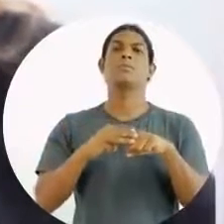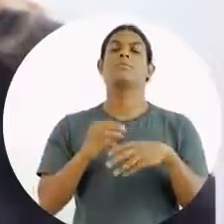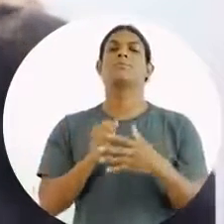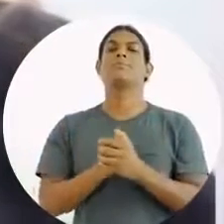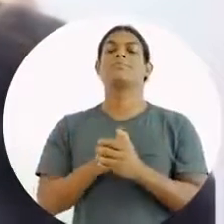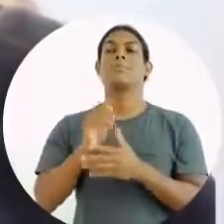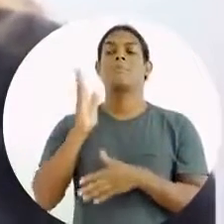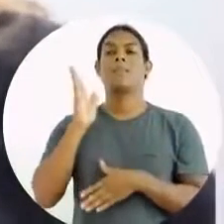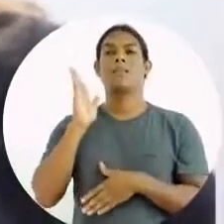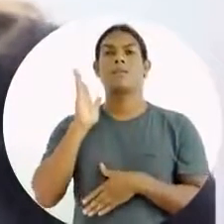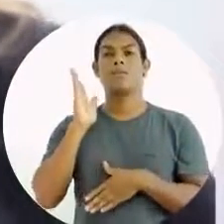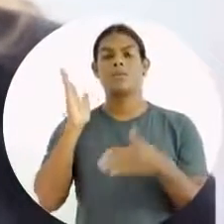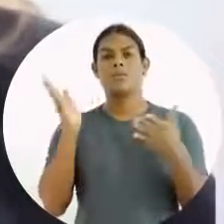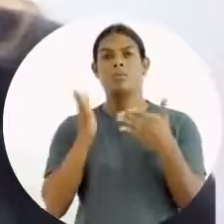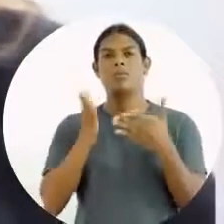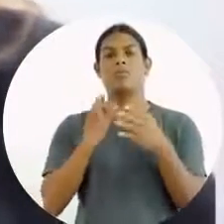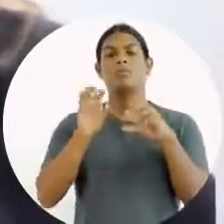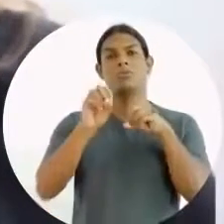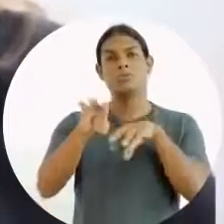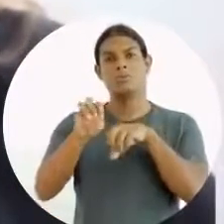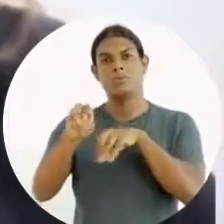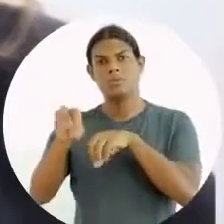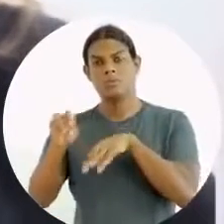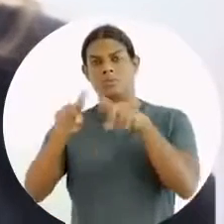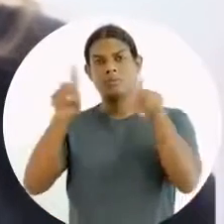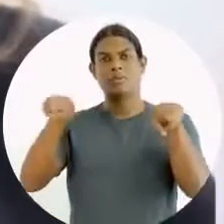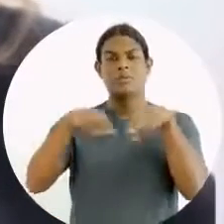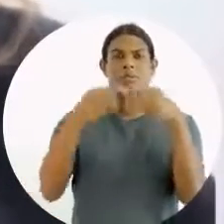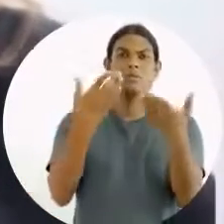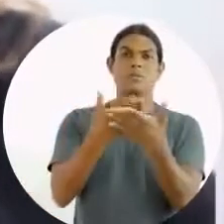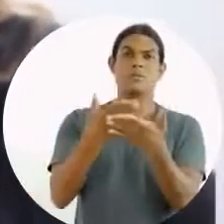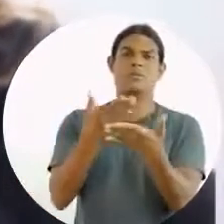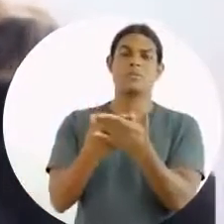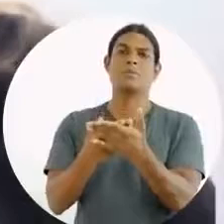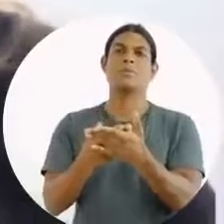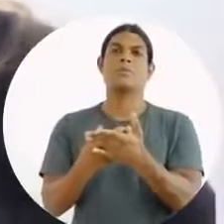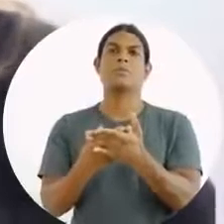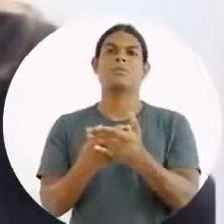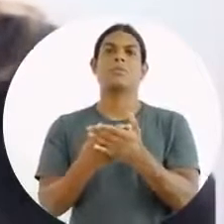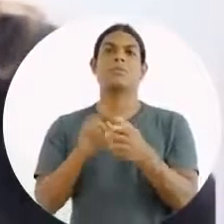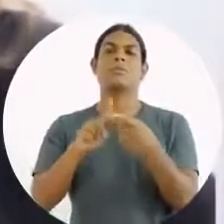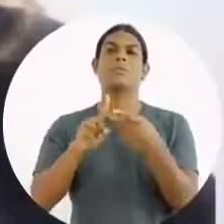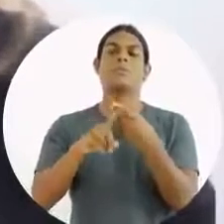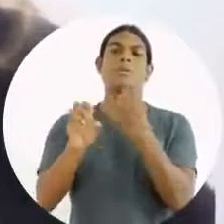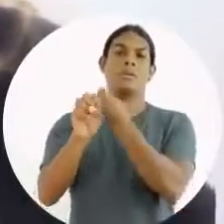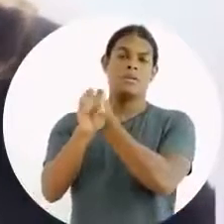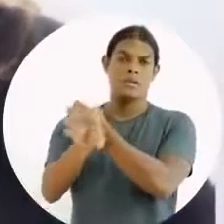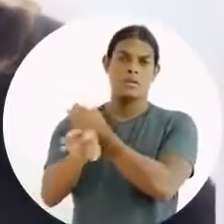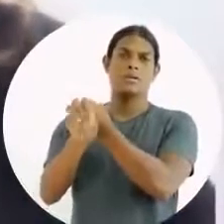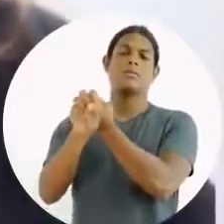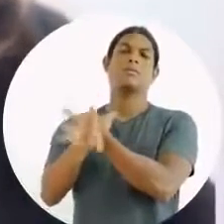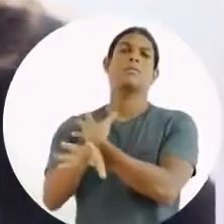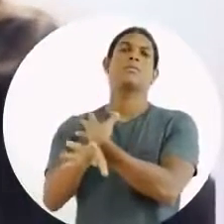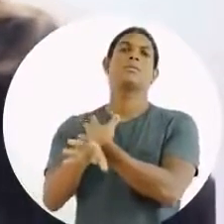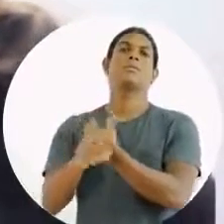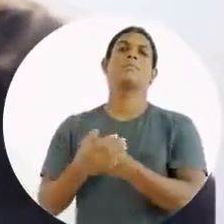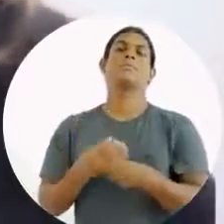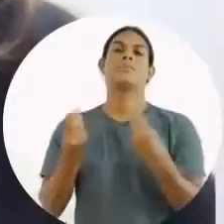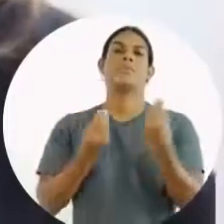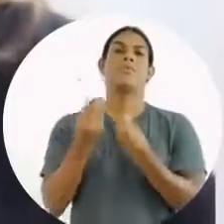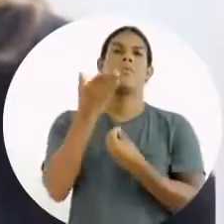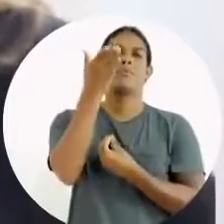me divido em sala de aula, ministrando aulas, tanto aulas presenciais quanto aulas em EAD, como vocês